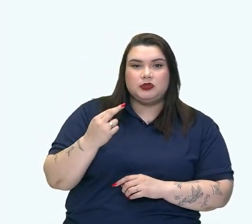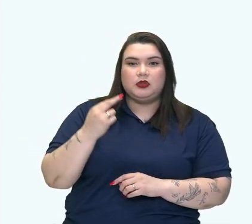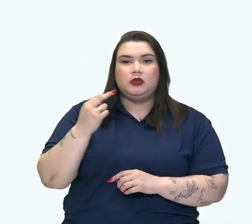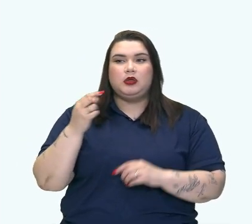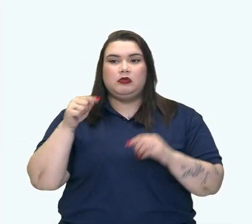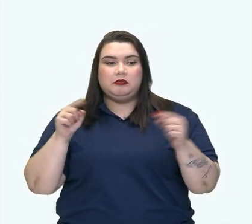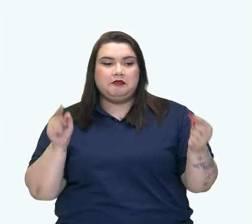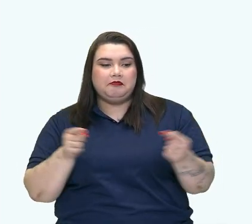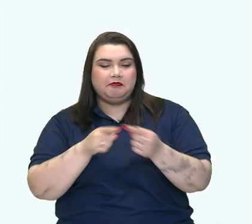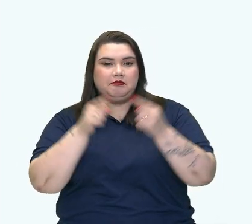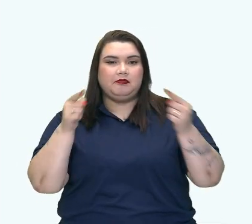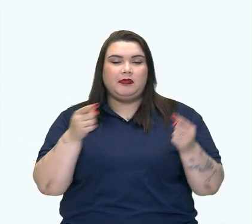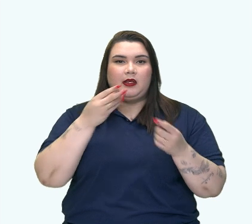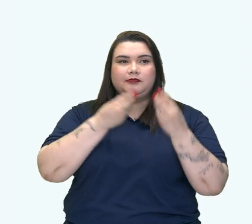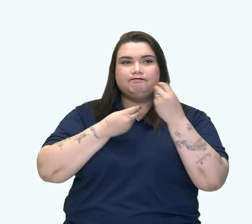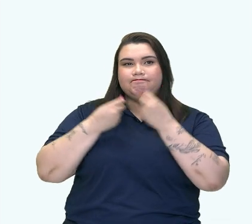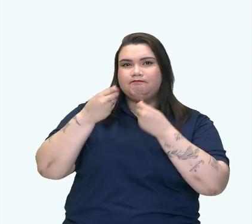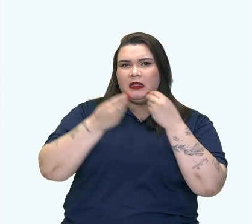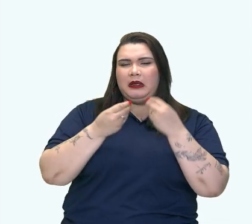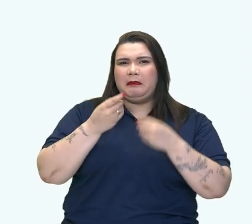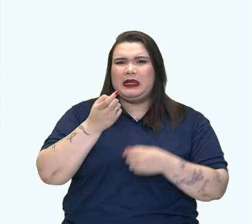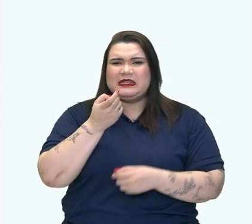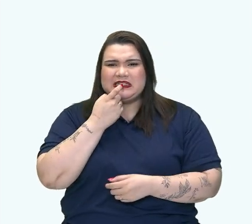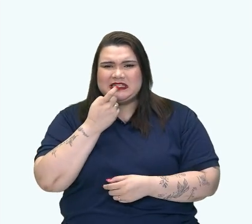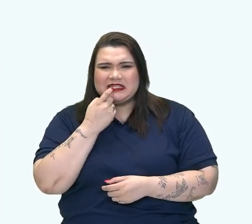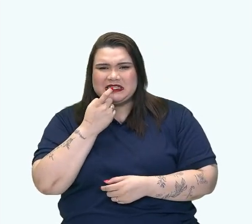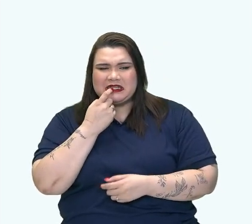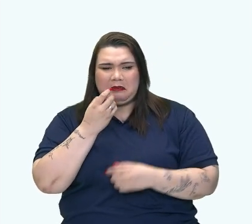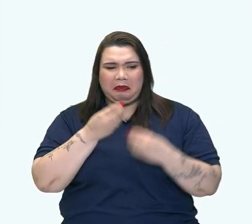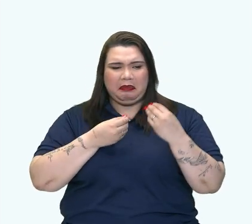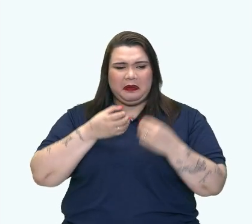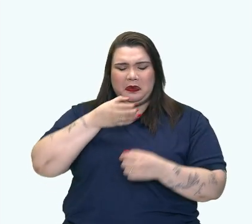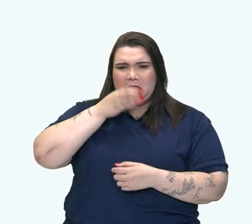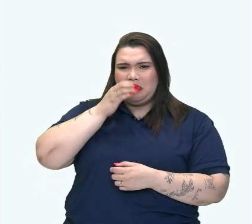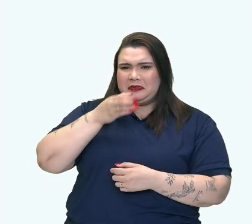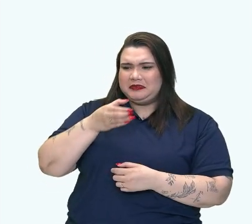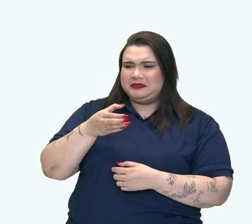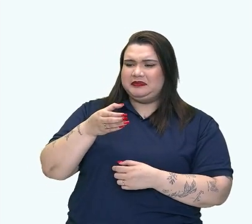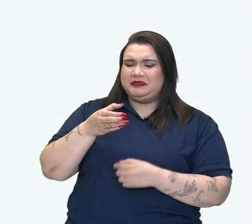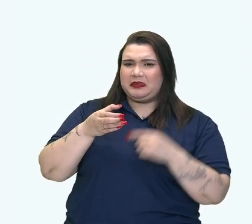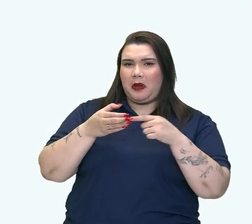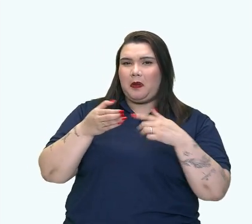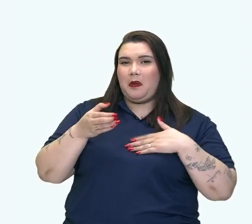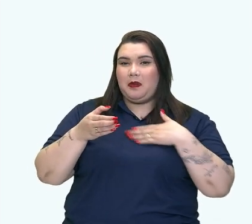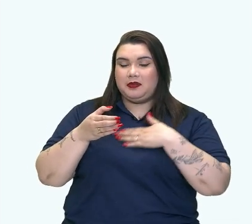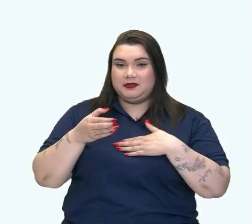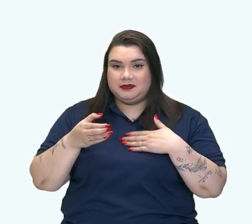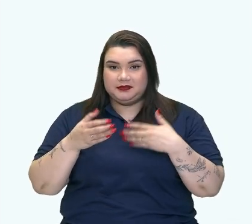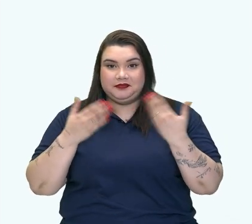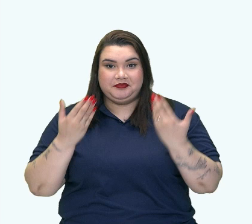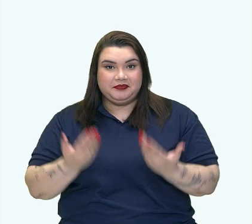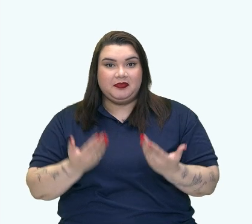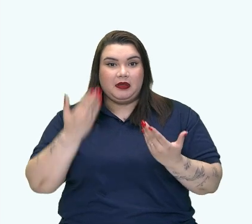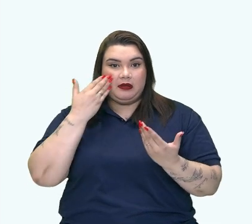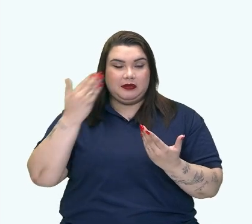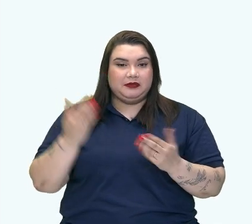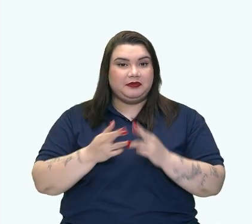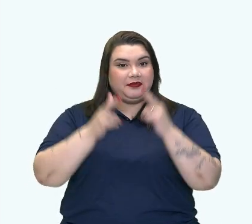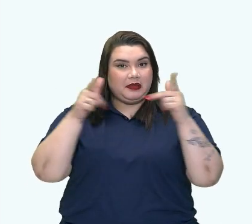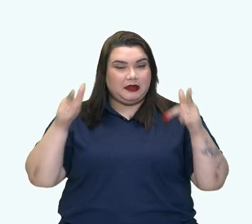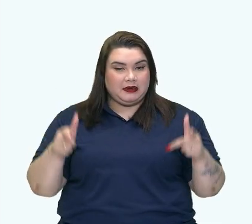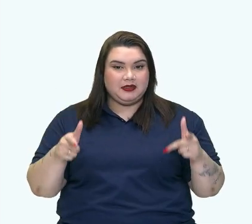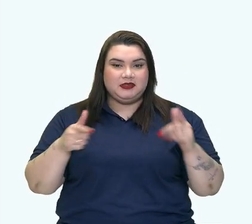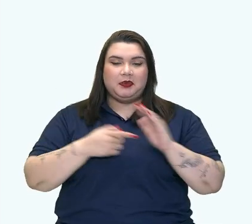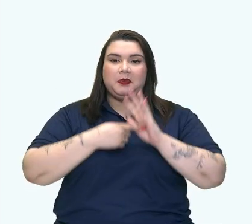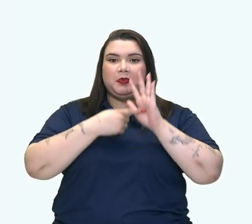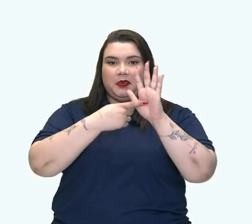moda com gosto de plástico mastigado? Pois é, aqui, sabão e plástico mastigado, né? Aqui também traz um